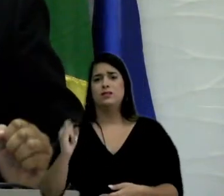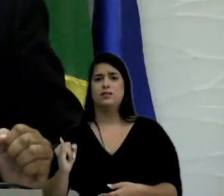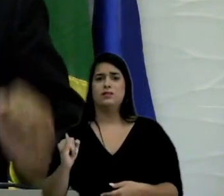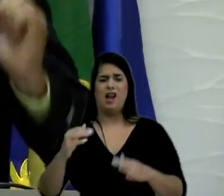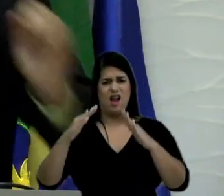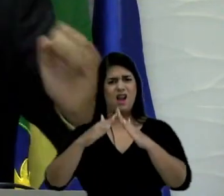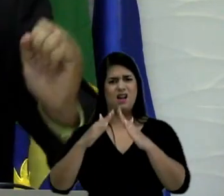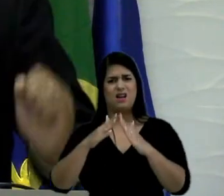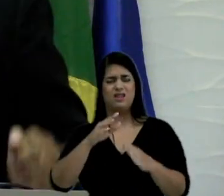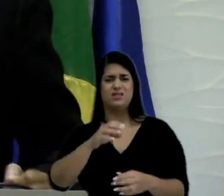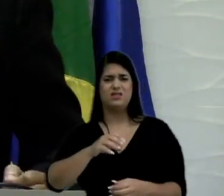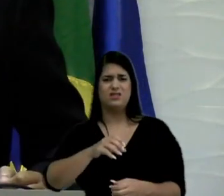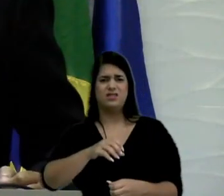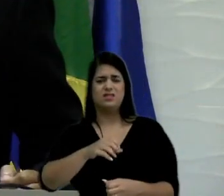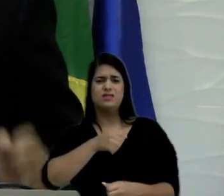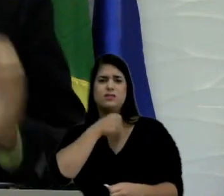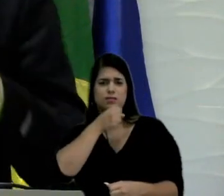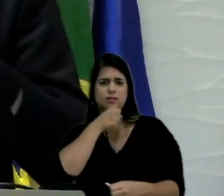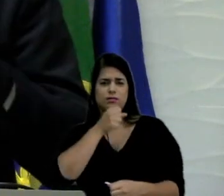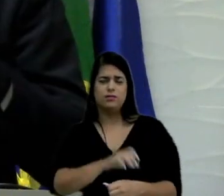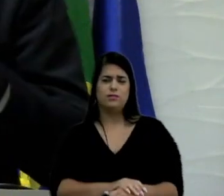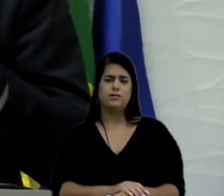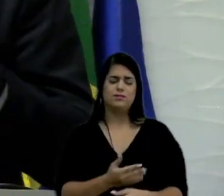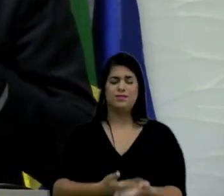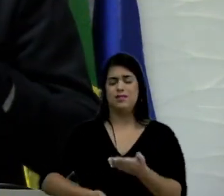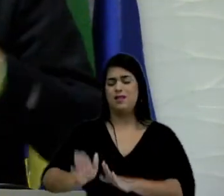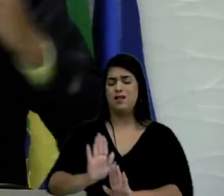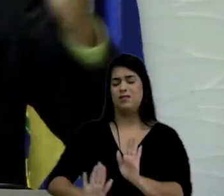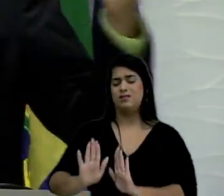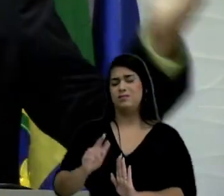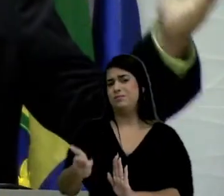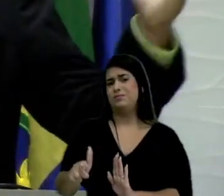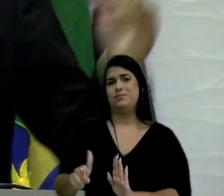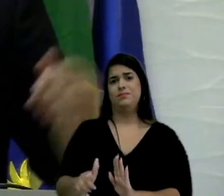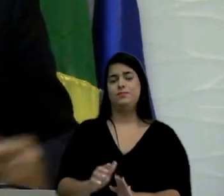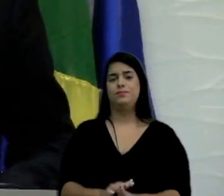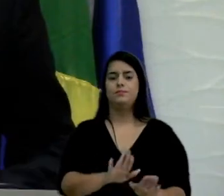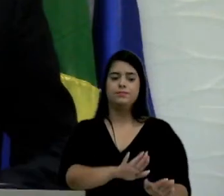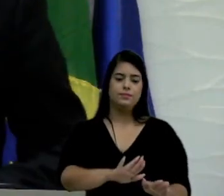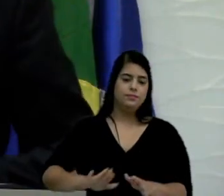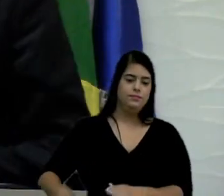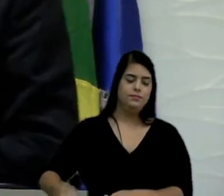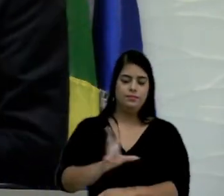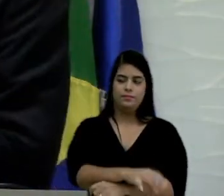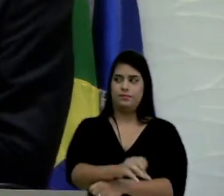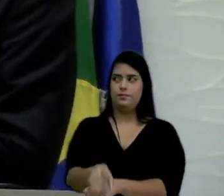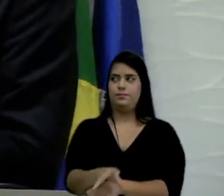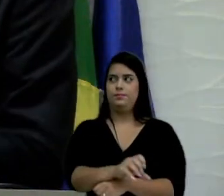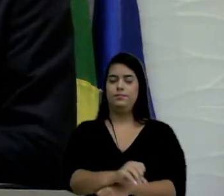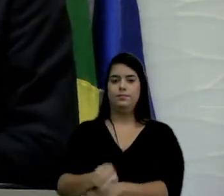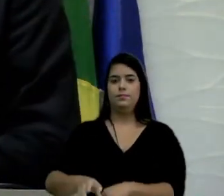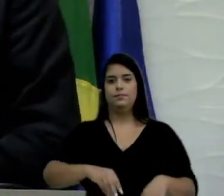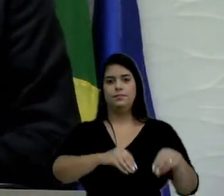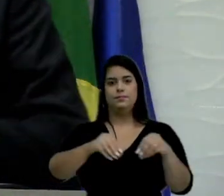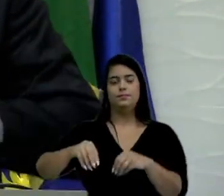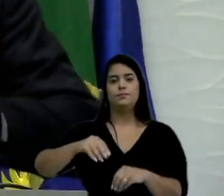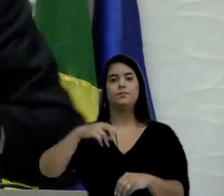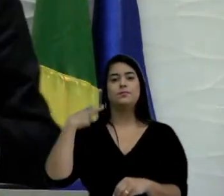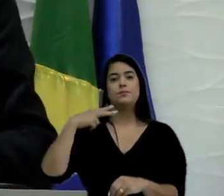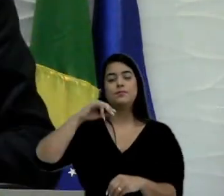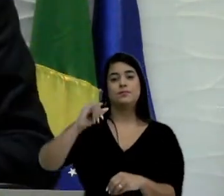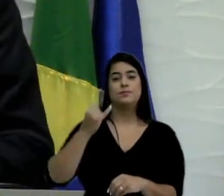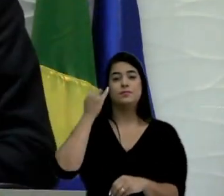ter atendimento a eles e as arações de terras que o vereador junnior falou que não